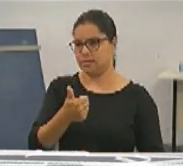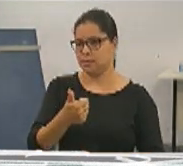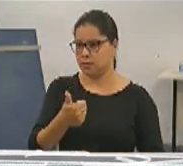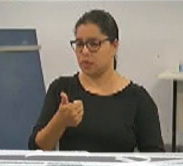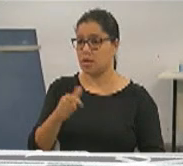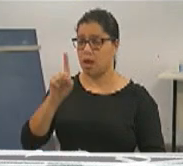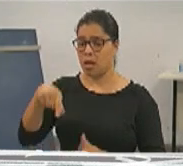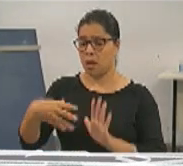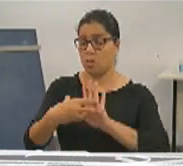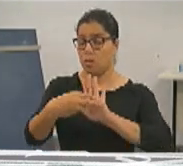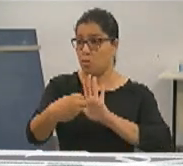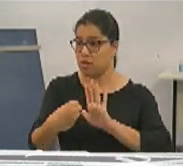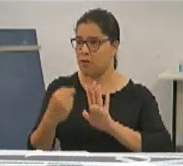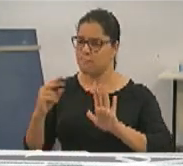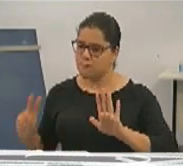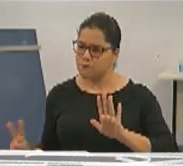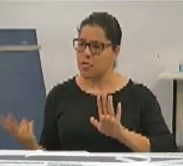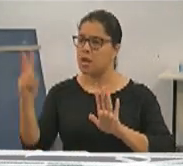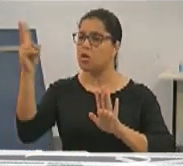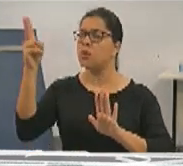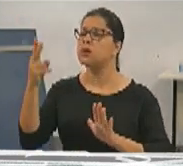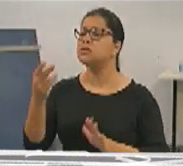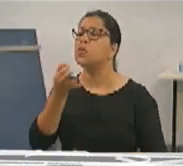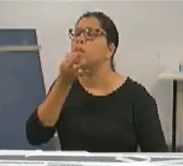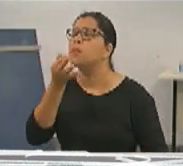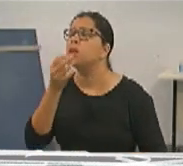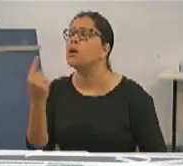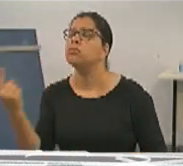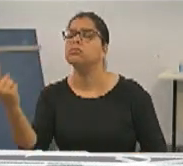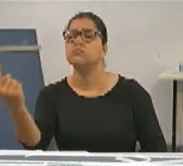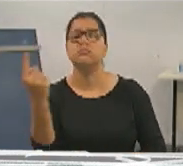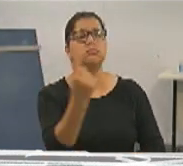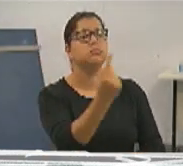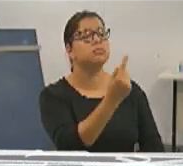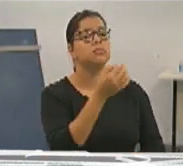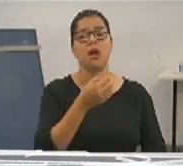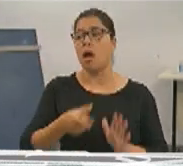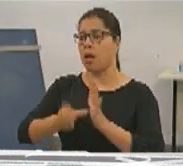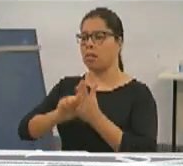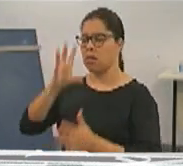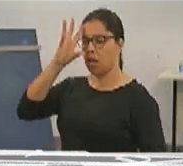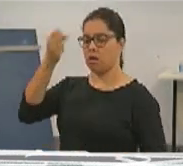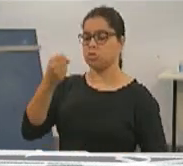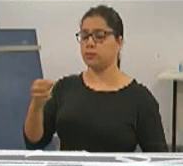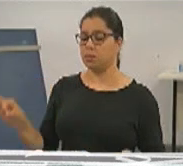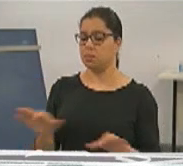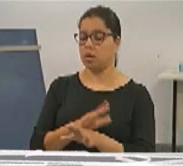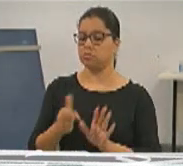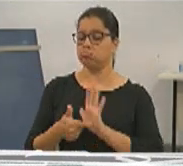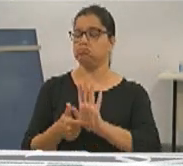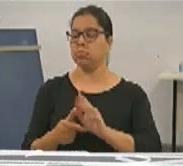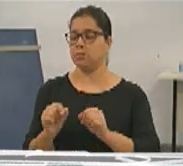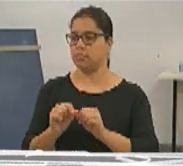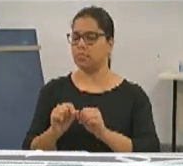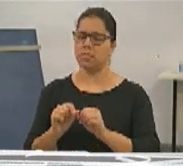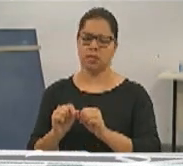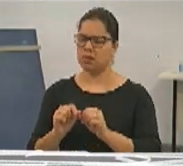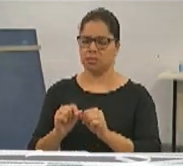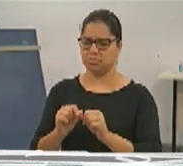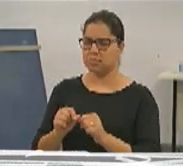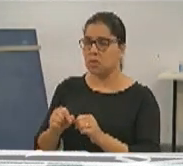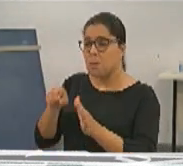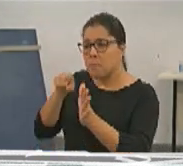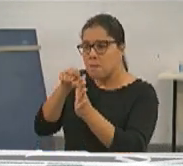que valoriza a opinião das pessoas. Antes de tomarmos decisão, precisamos saber quais são os